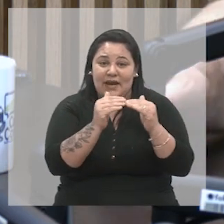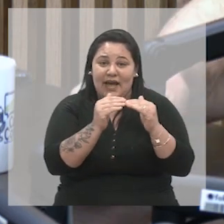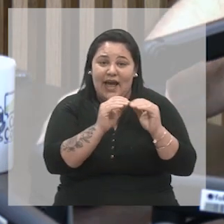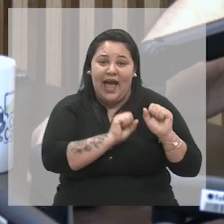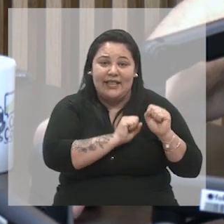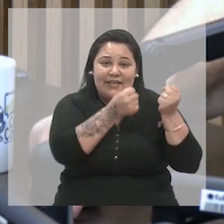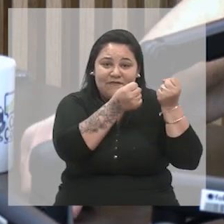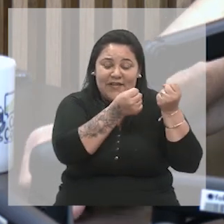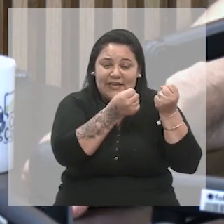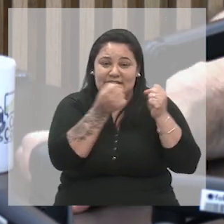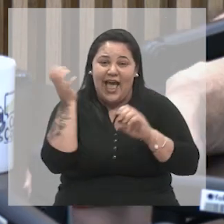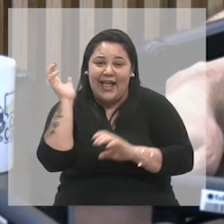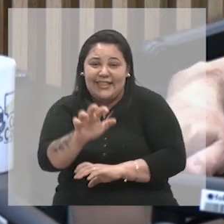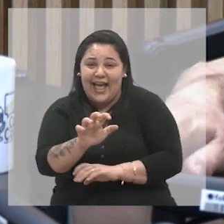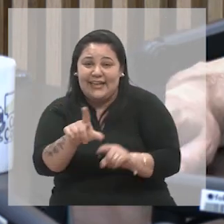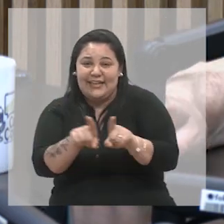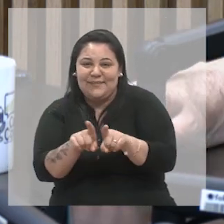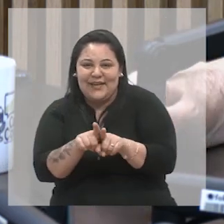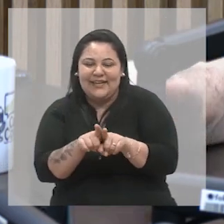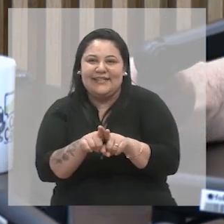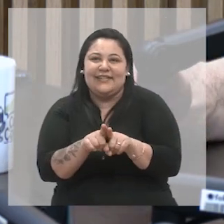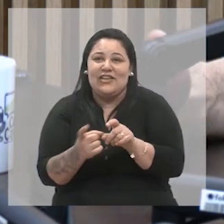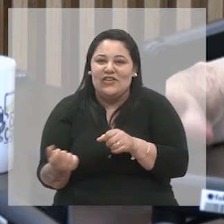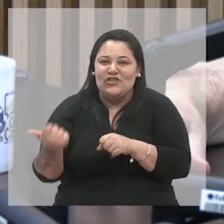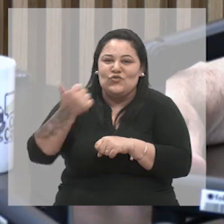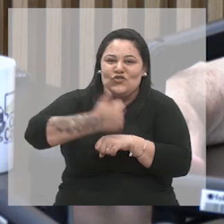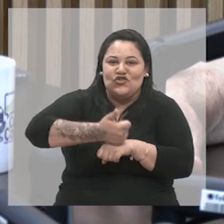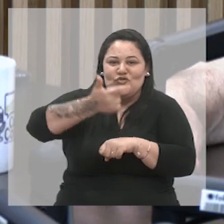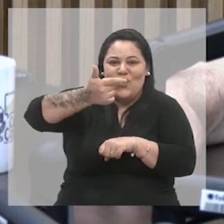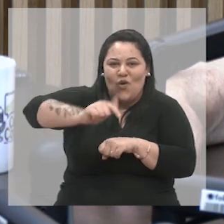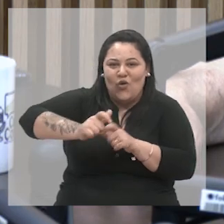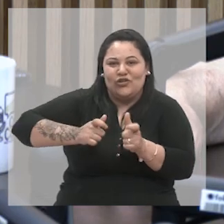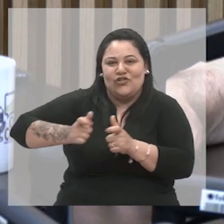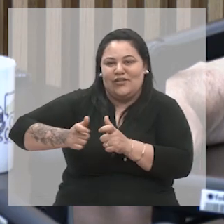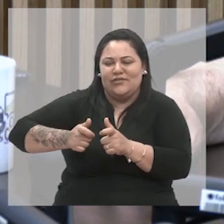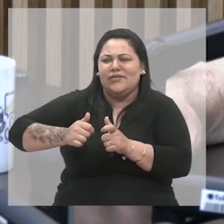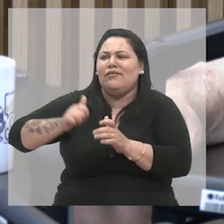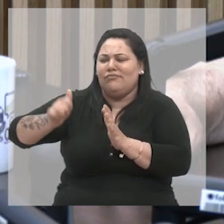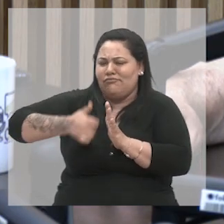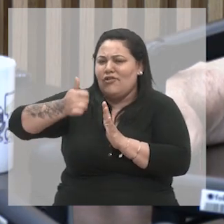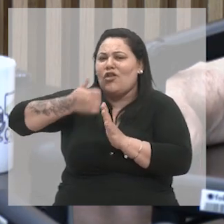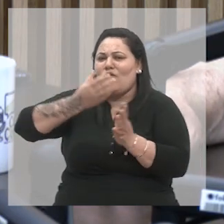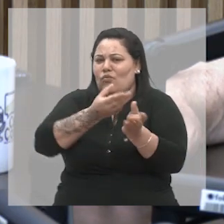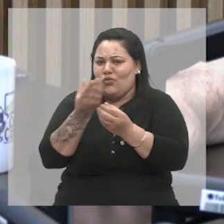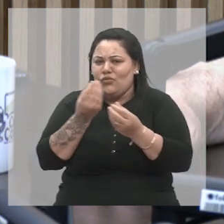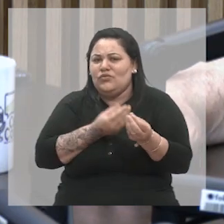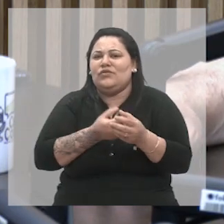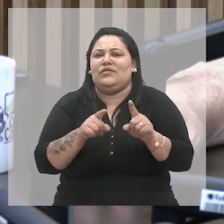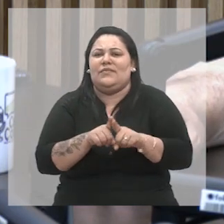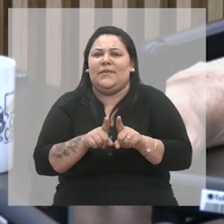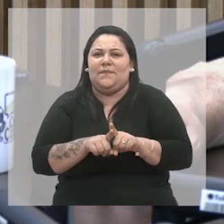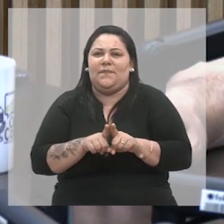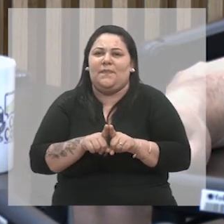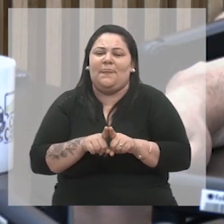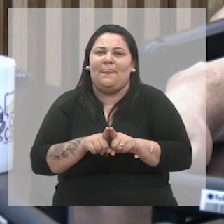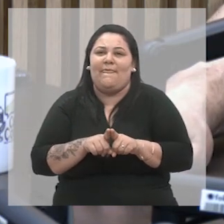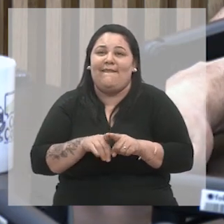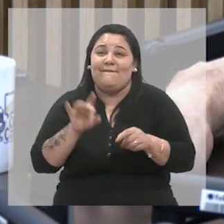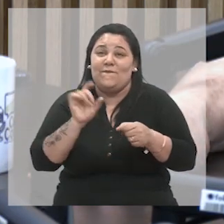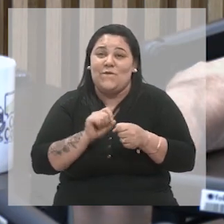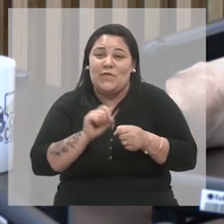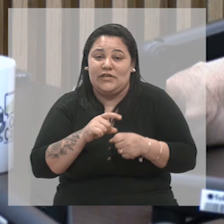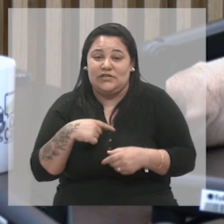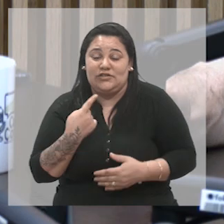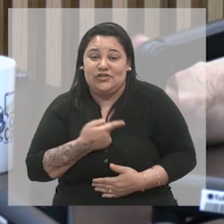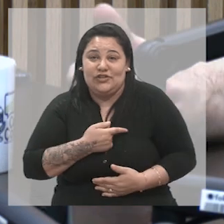com defesa e ter o retorno do meu goleiro. Então evoluiu muito o jogo. Hoje evoluiu muito o jogo. Então, isso faz